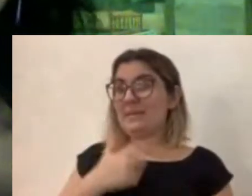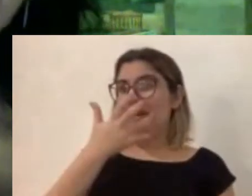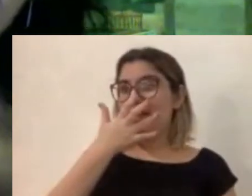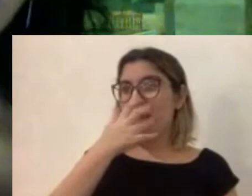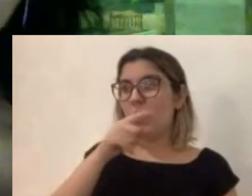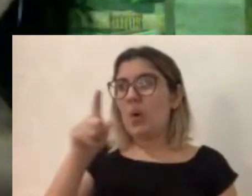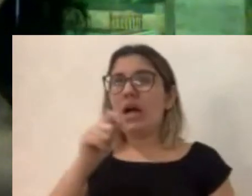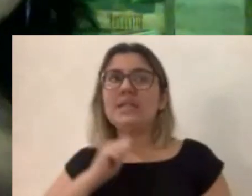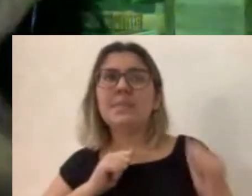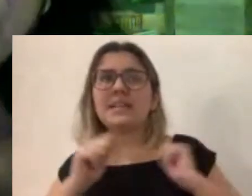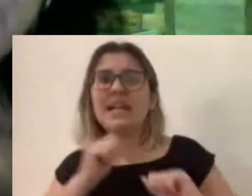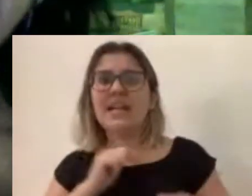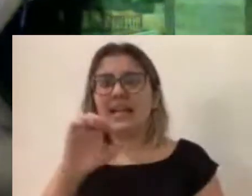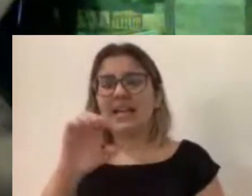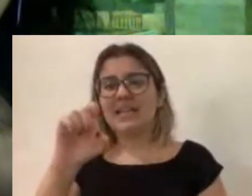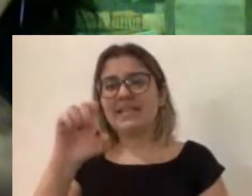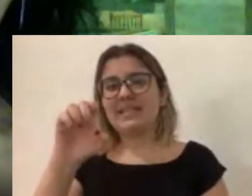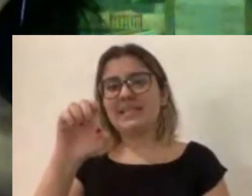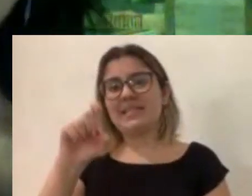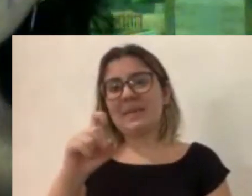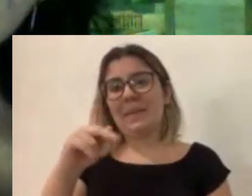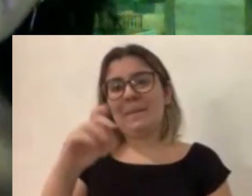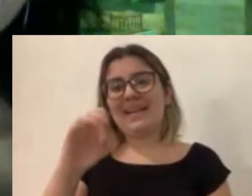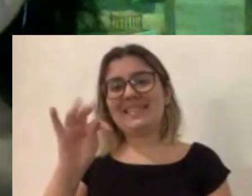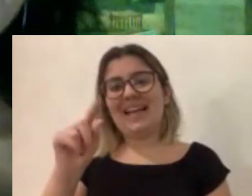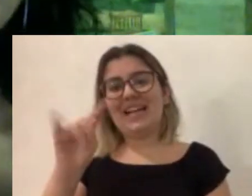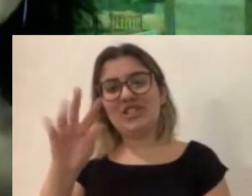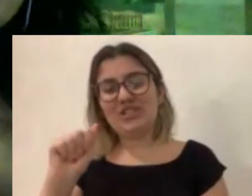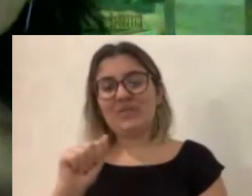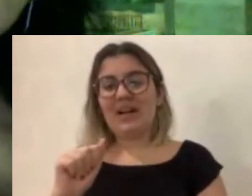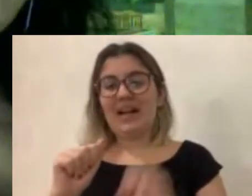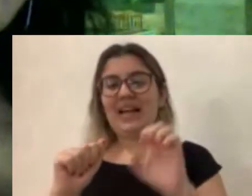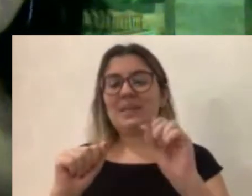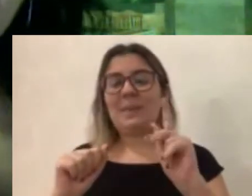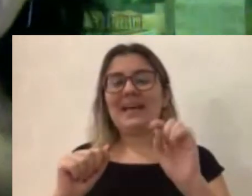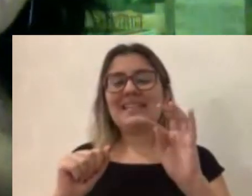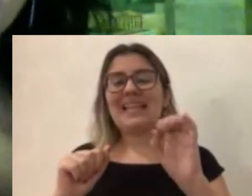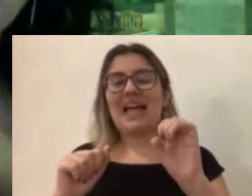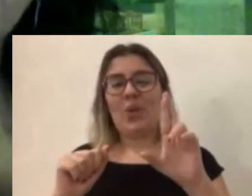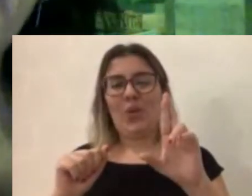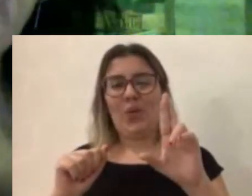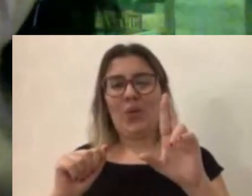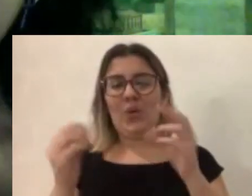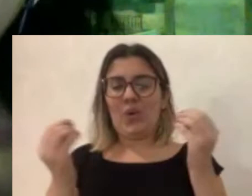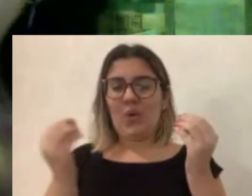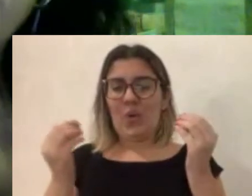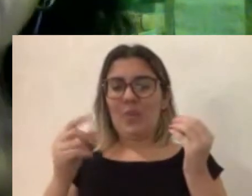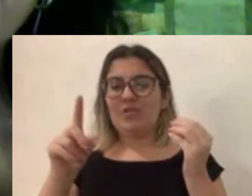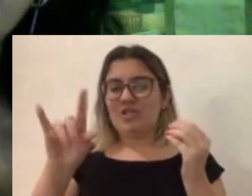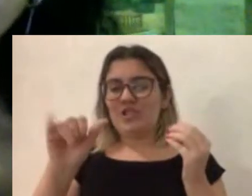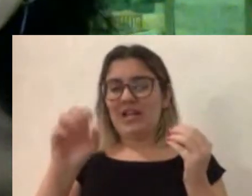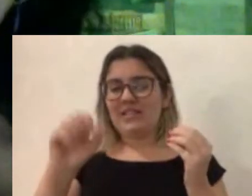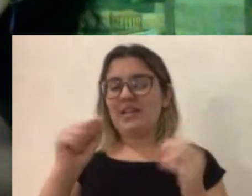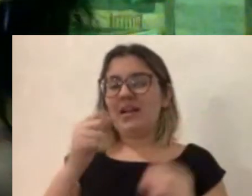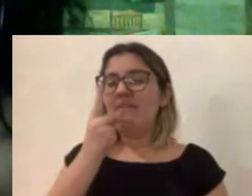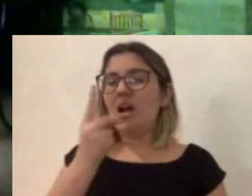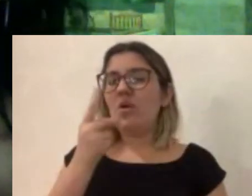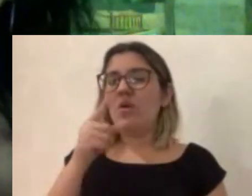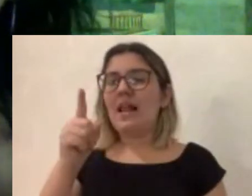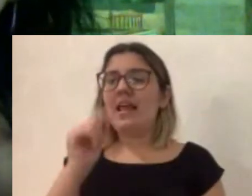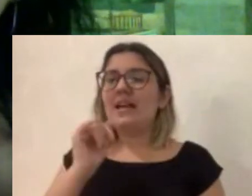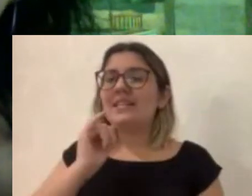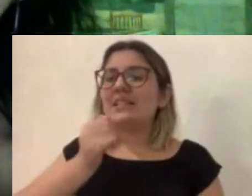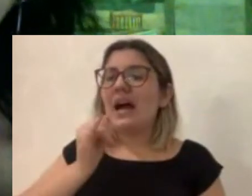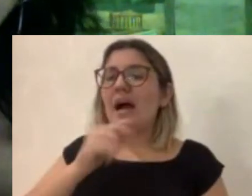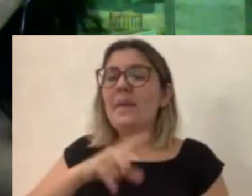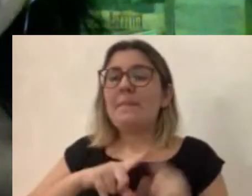do espectador, expectativa, a promessa, o que se cumpre dessa promessa que você faz, mesma coisa que você, Jéssica, quando